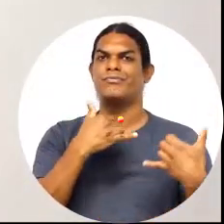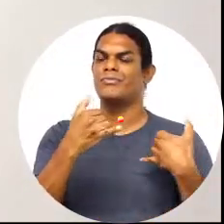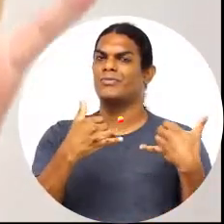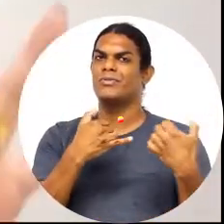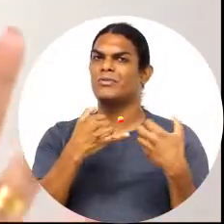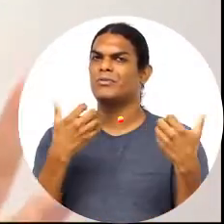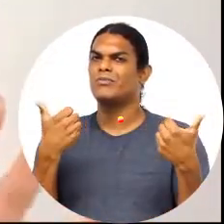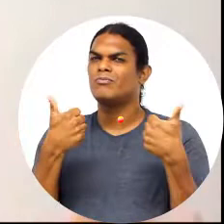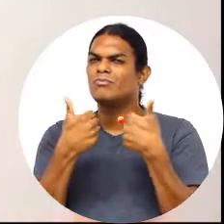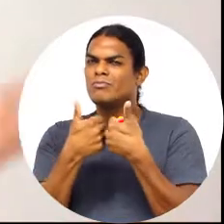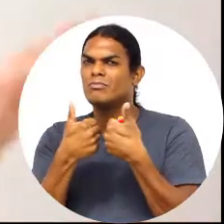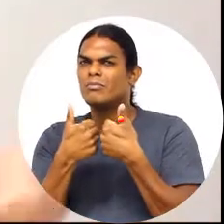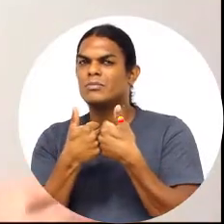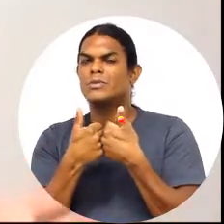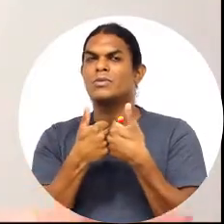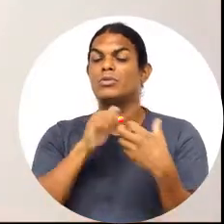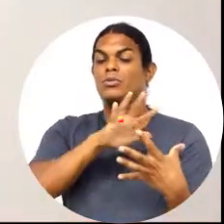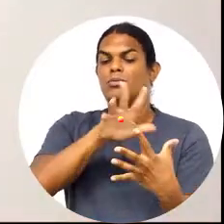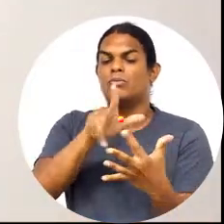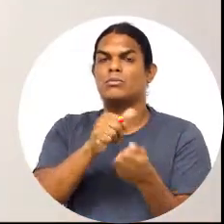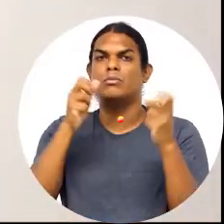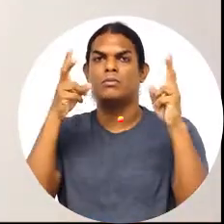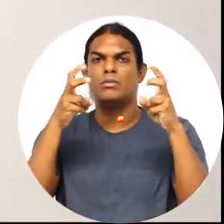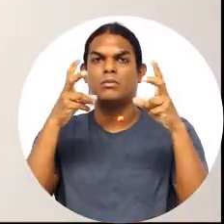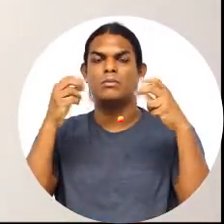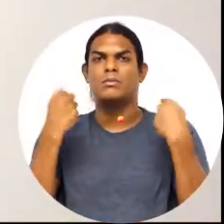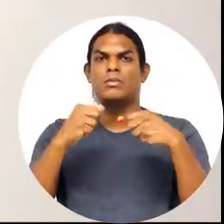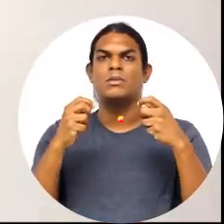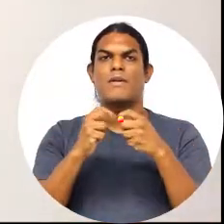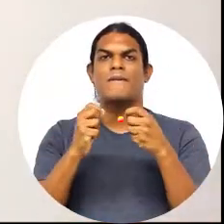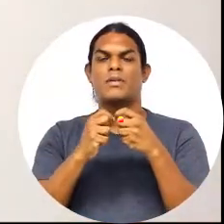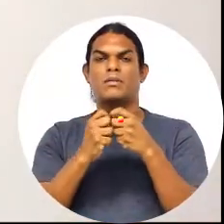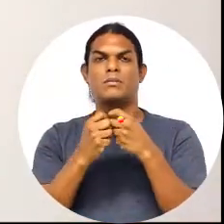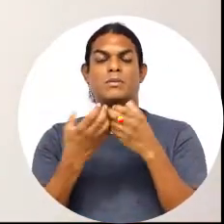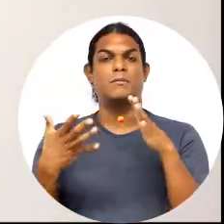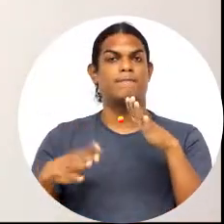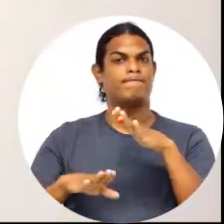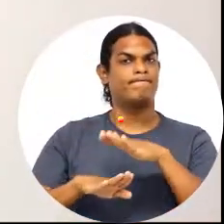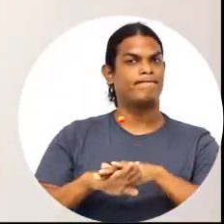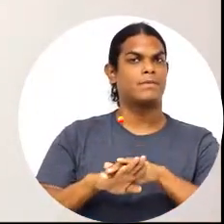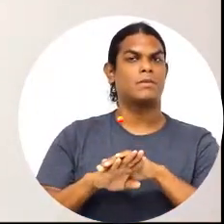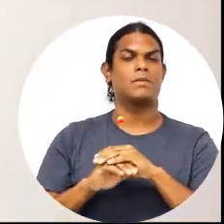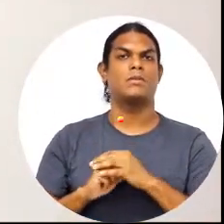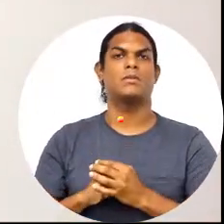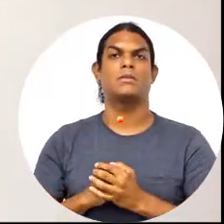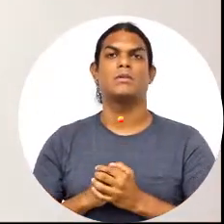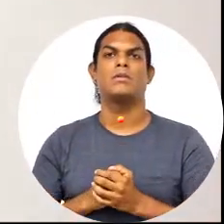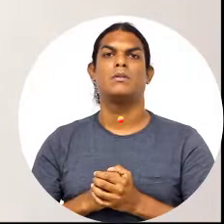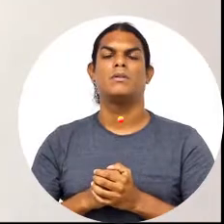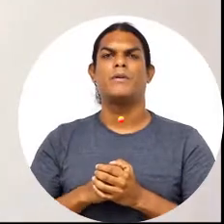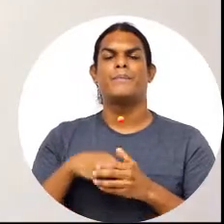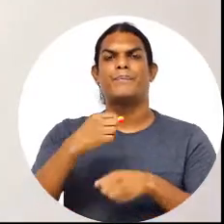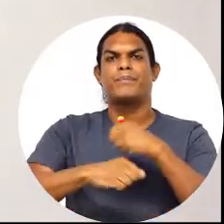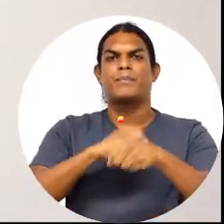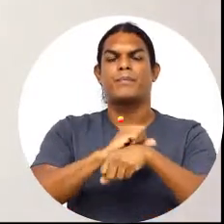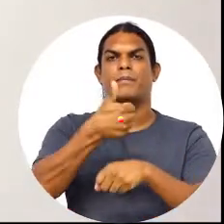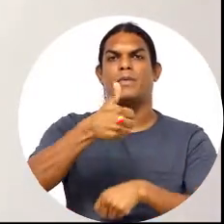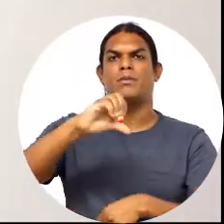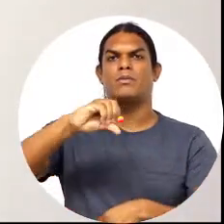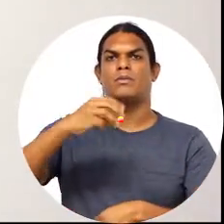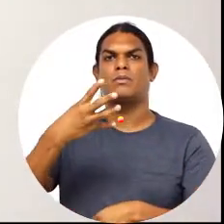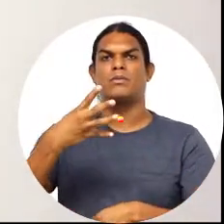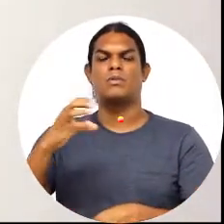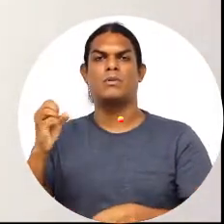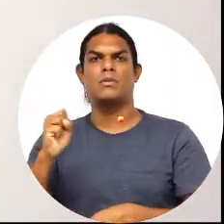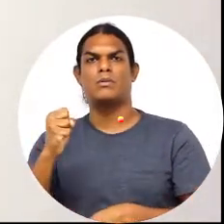se deu conta de que precisava fazer alguma coisa, inclusive para se autoproteger. E aí fomentou em 1948 a Declaração